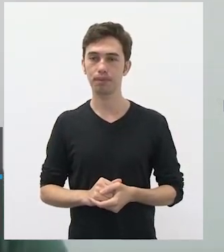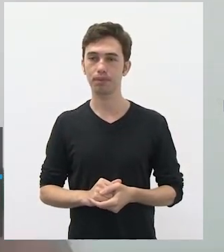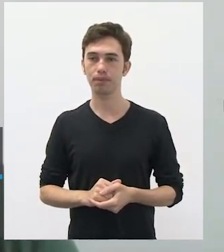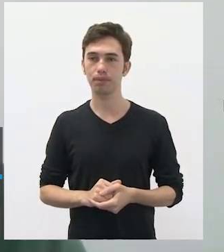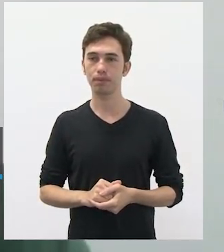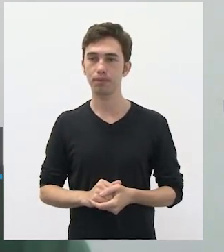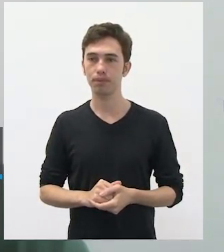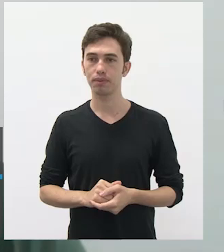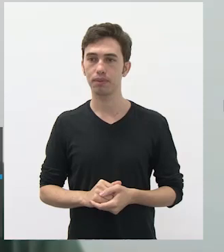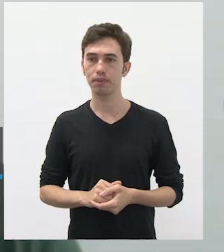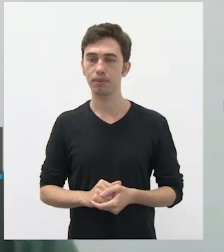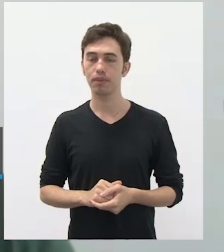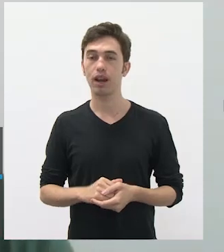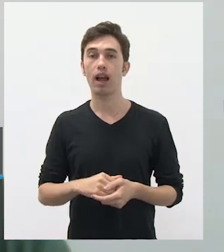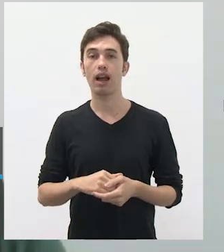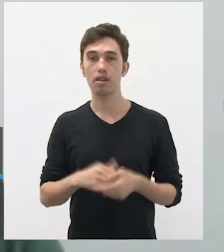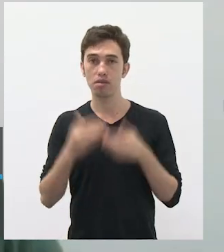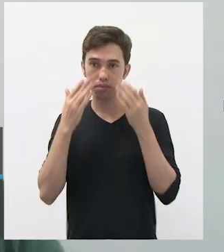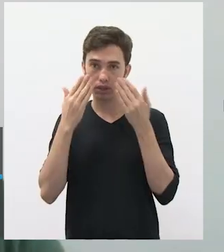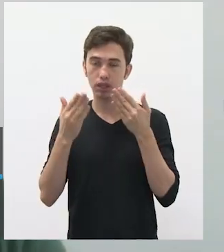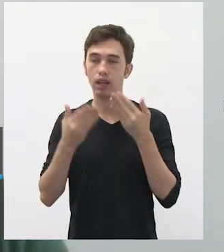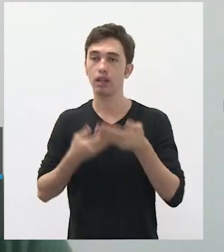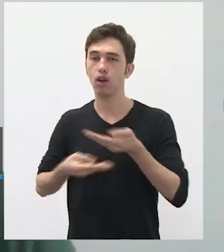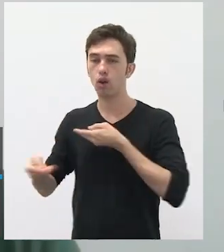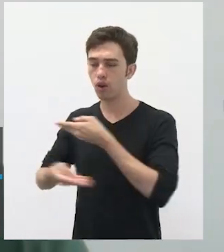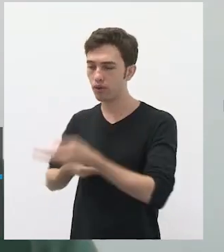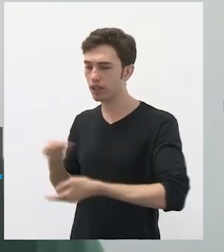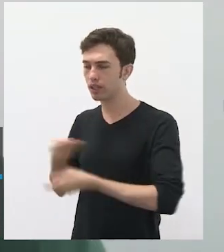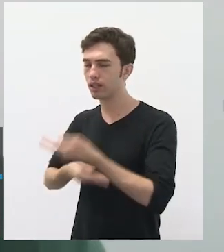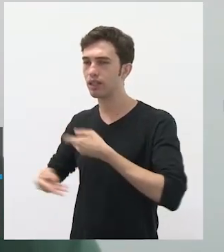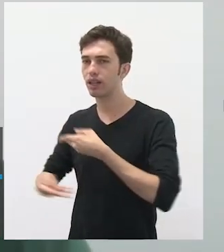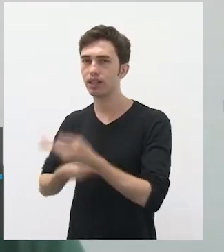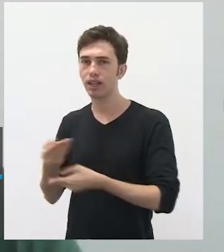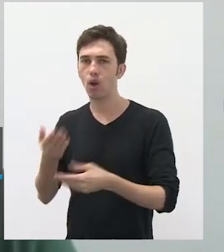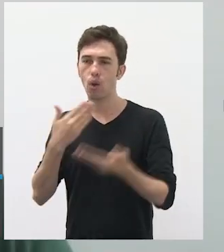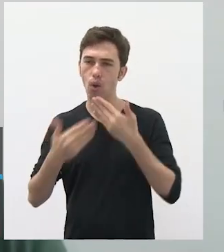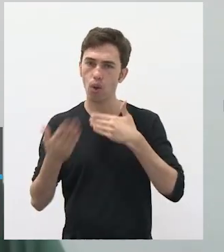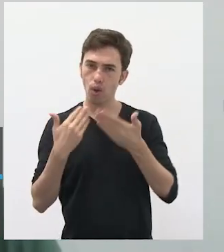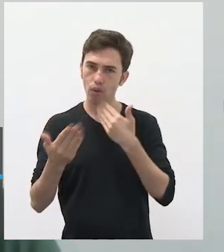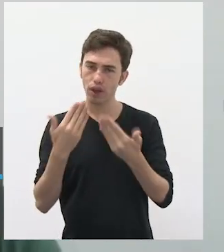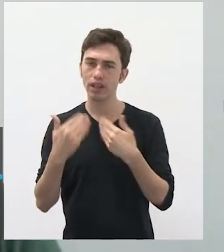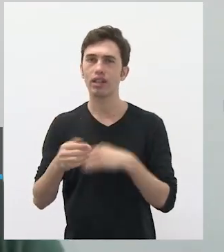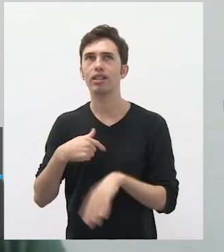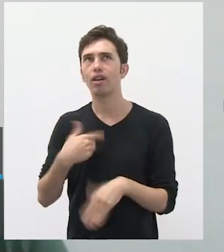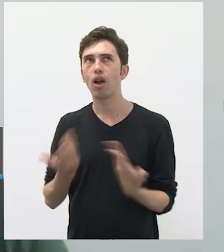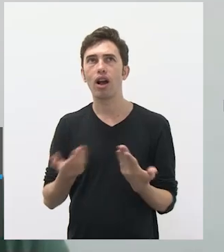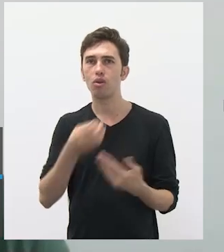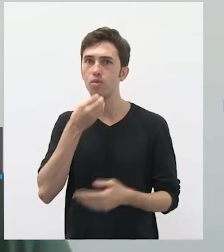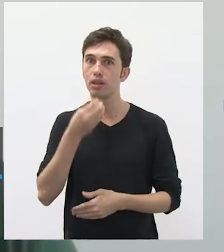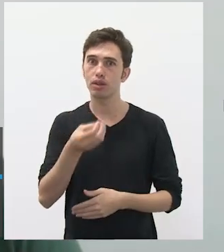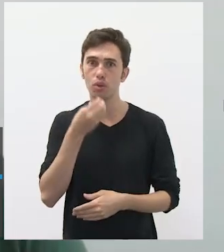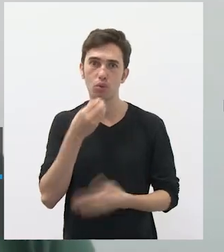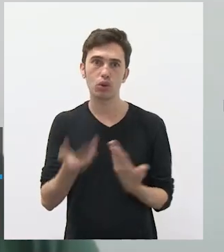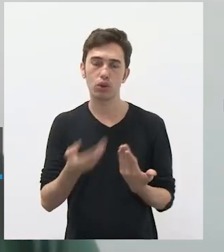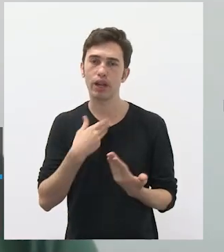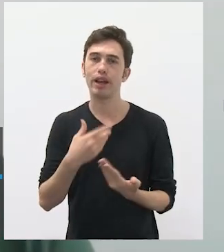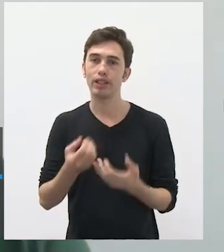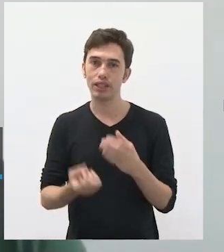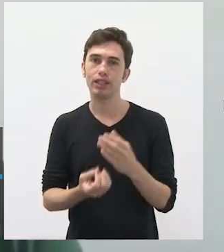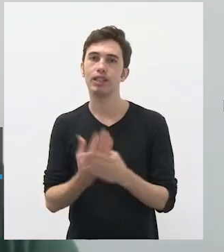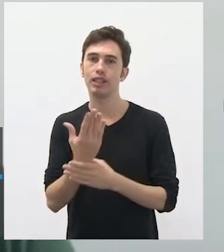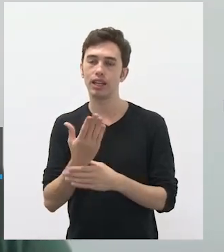de conversa, confraternizações, são só algumas possibilidades aí para se pensar esse